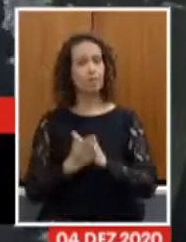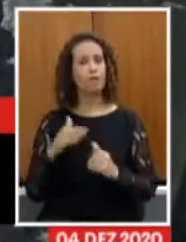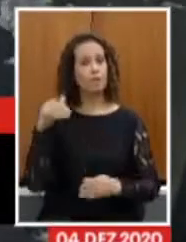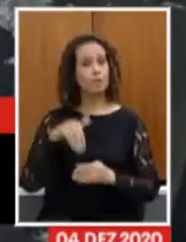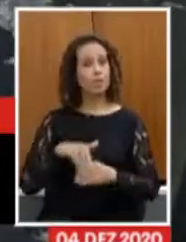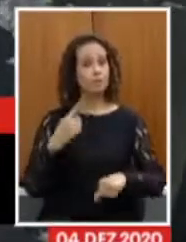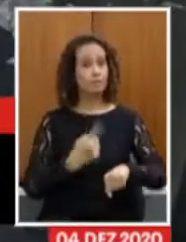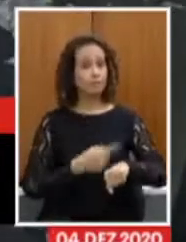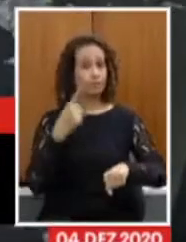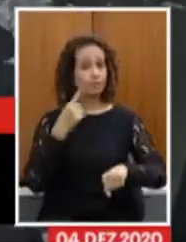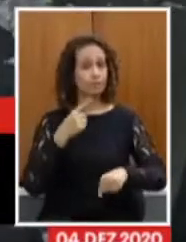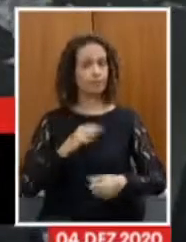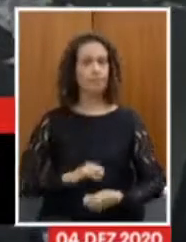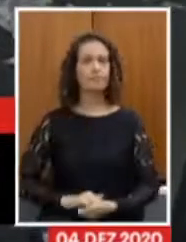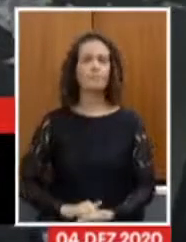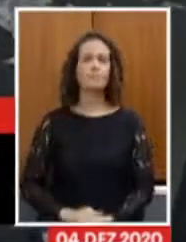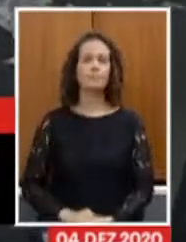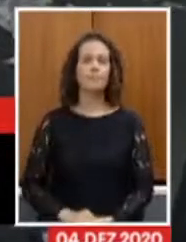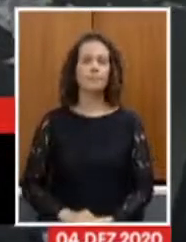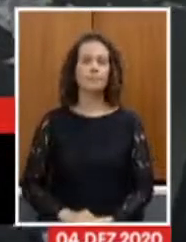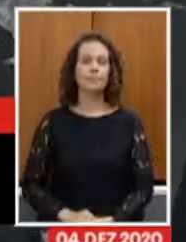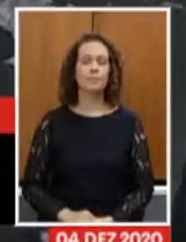votação.